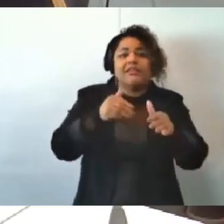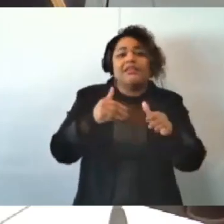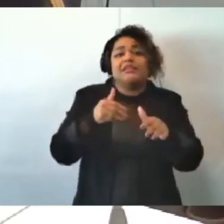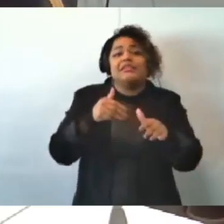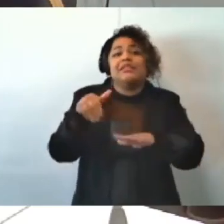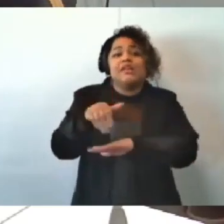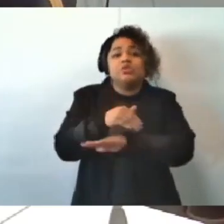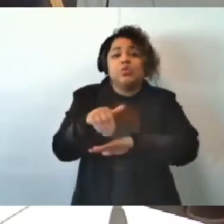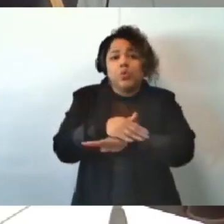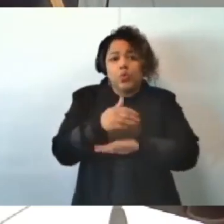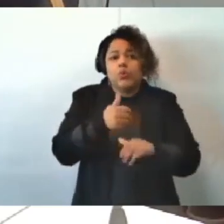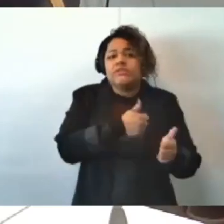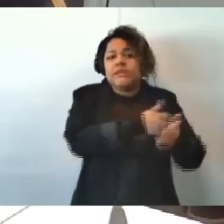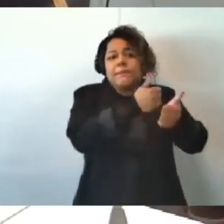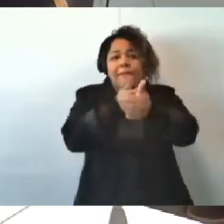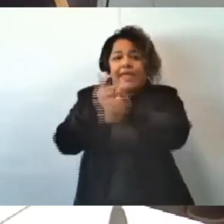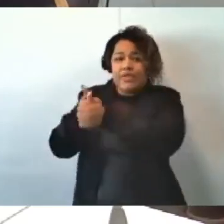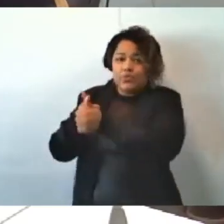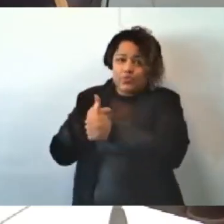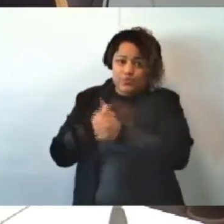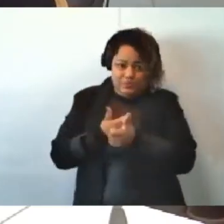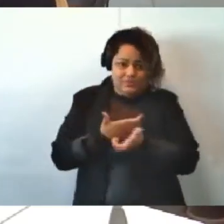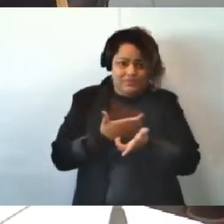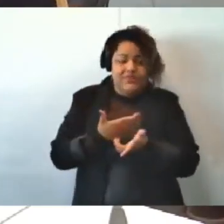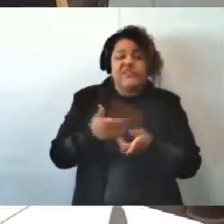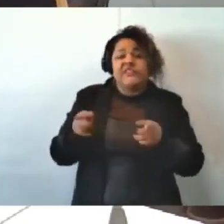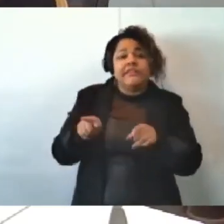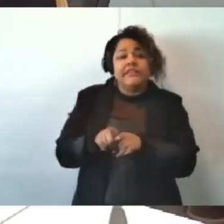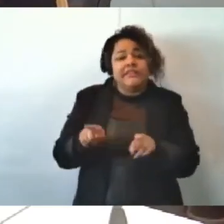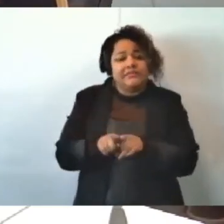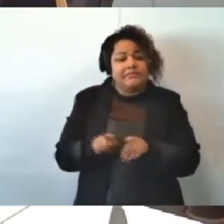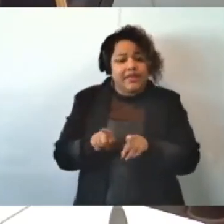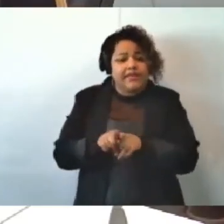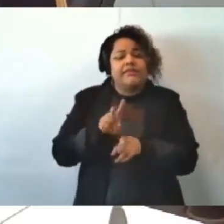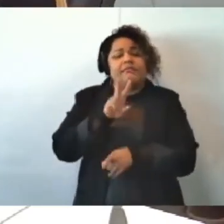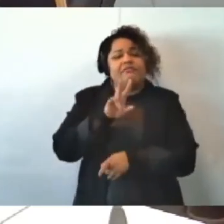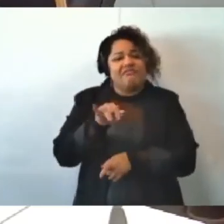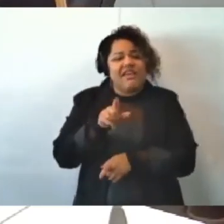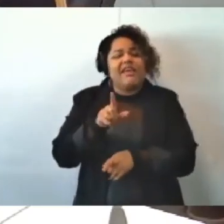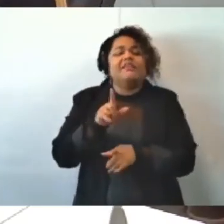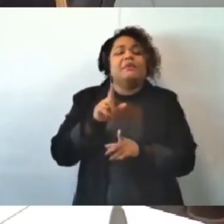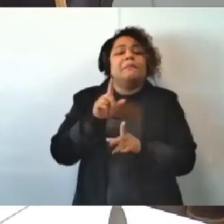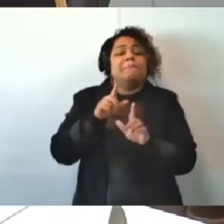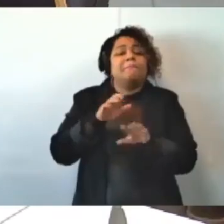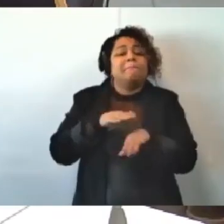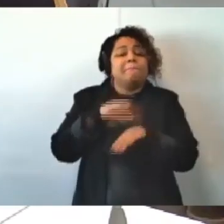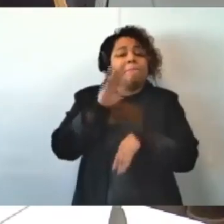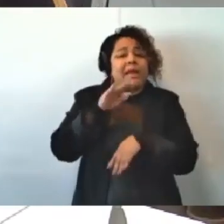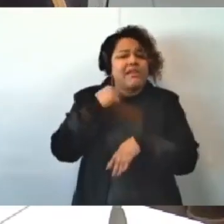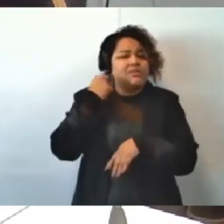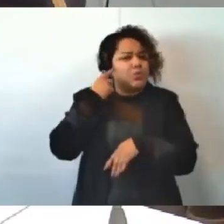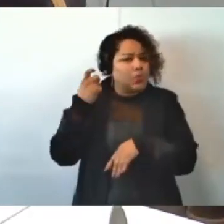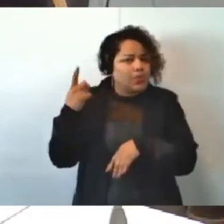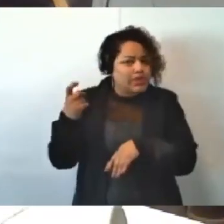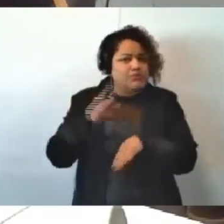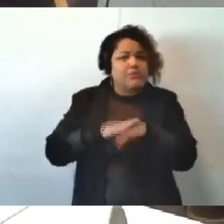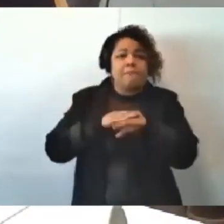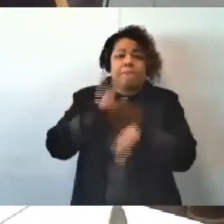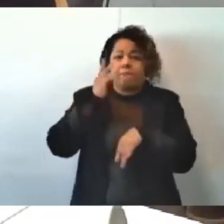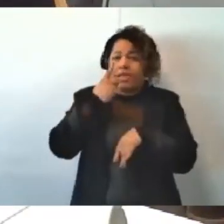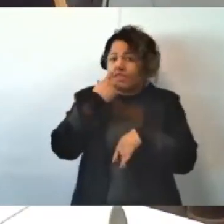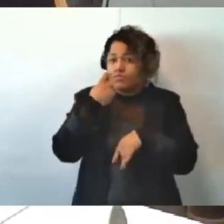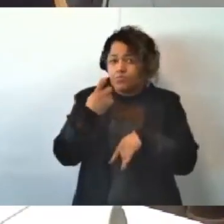o congestionamento, mas também causará mais ruído e poluição, impactando